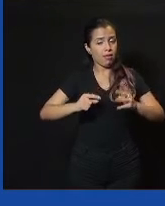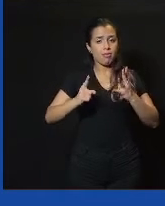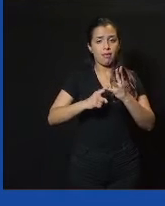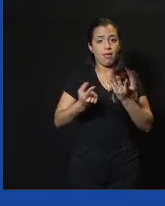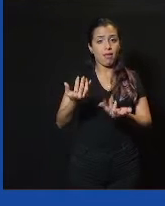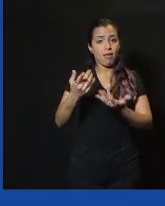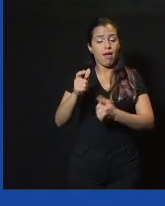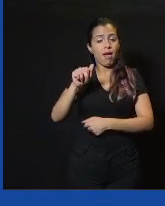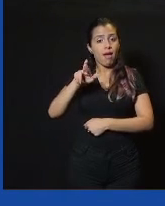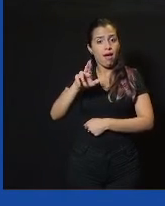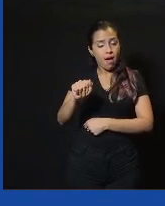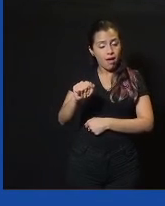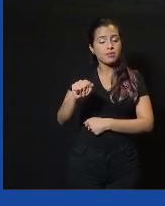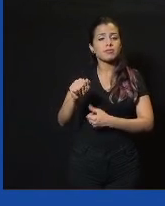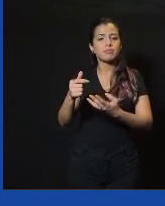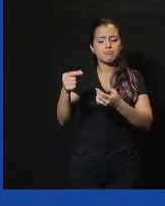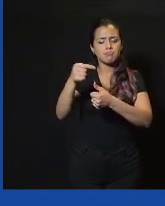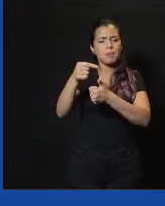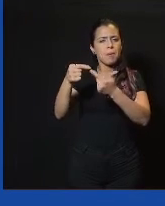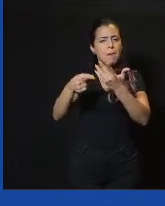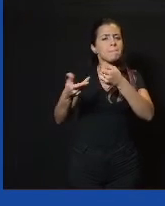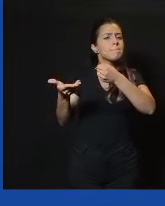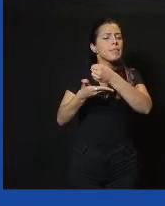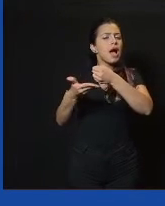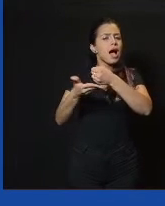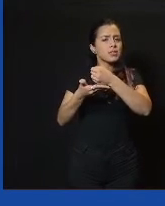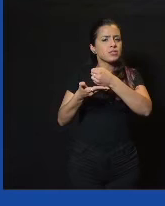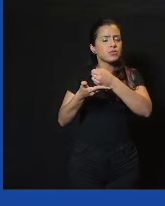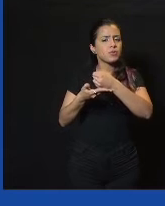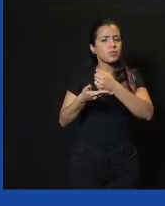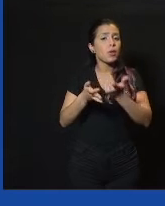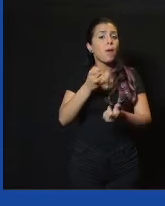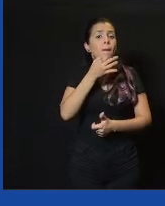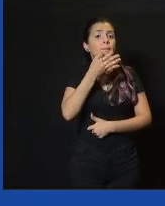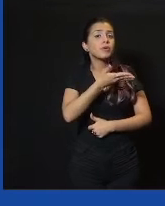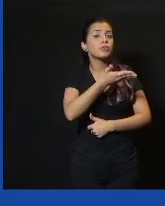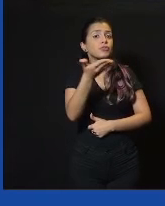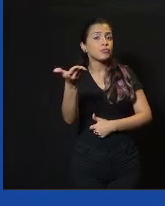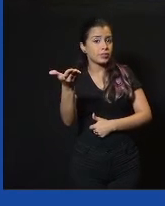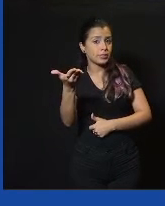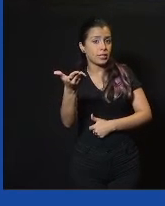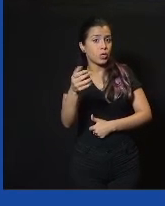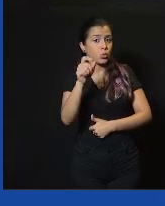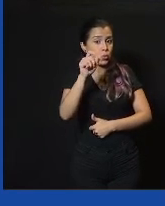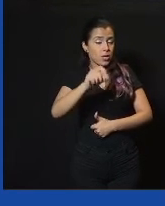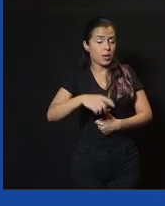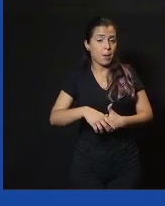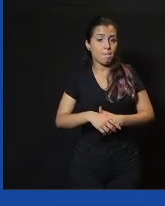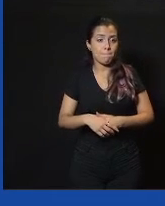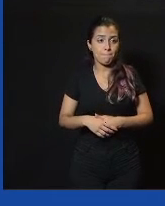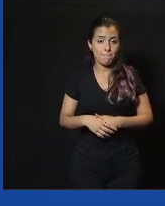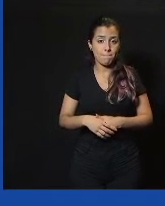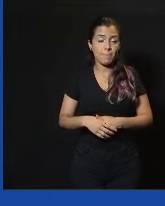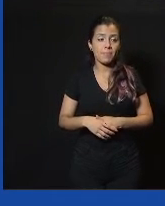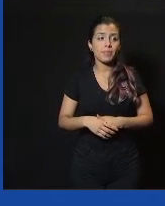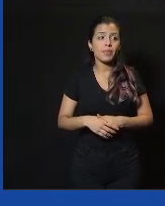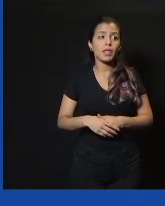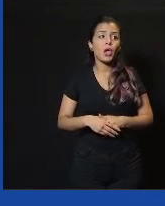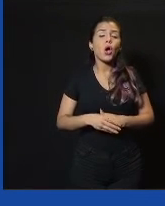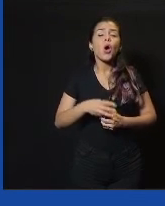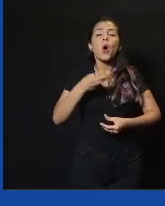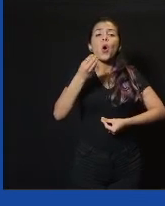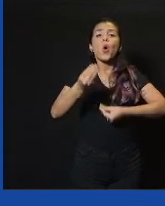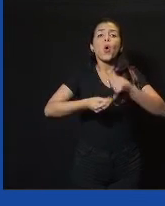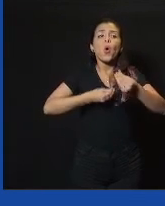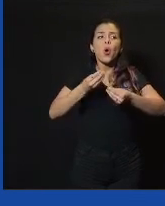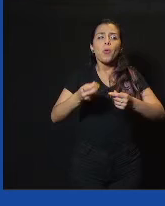meses. Como é que vocês acham que... Bom, primeiro, eu não vou perguntar o que vocês acham disso, mas como é que vocês acham que